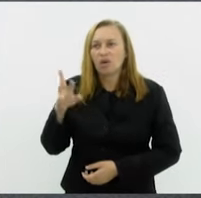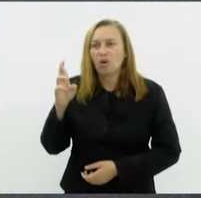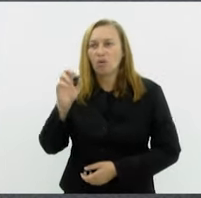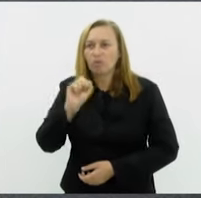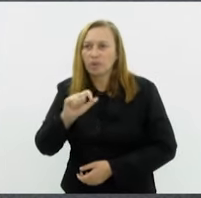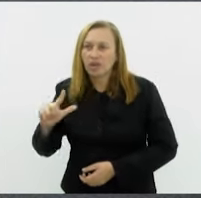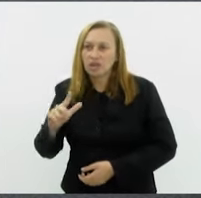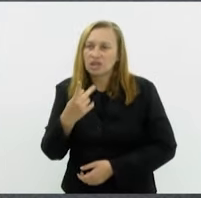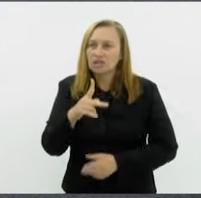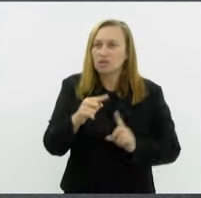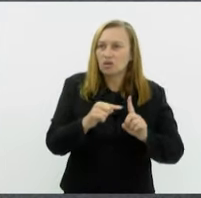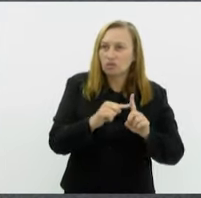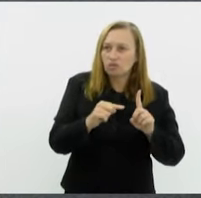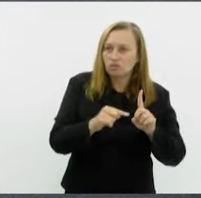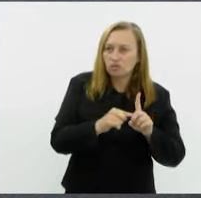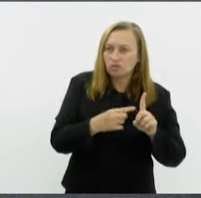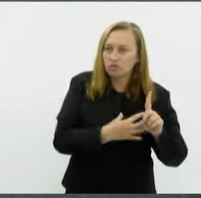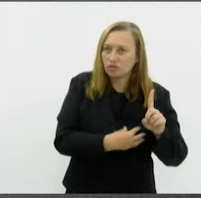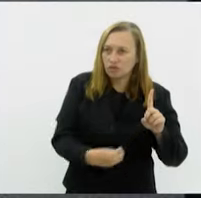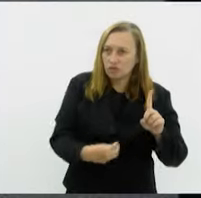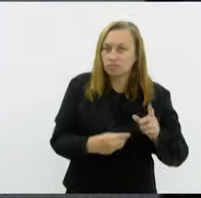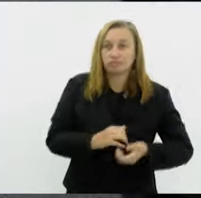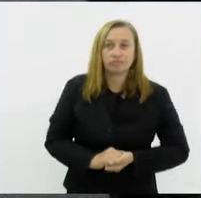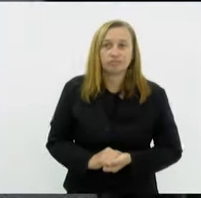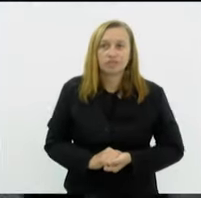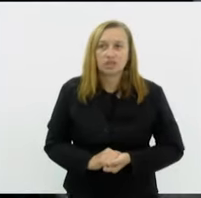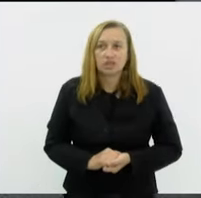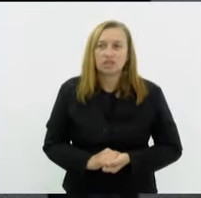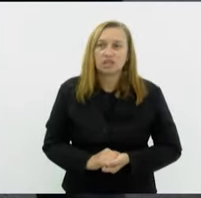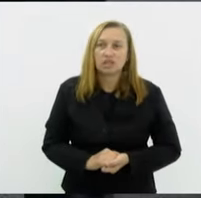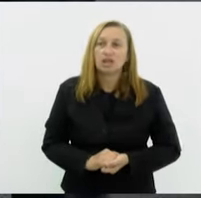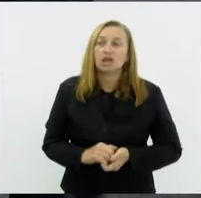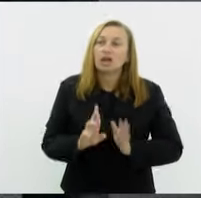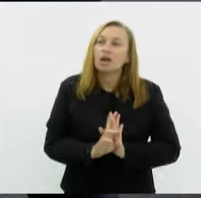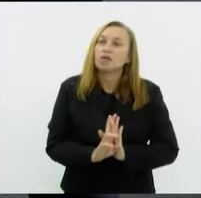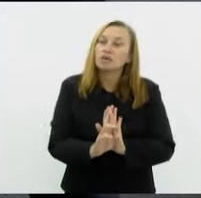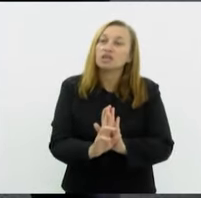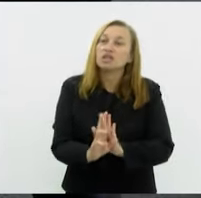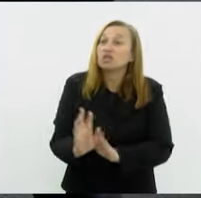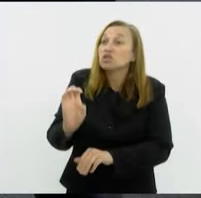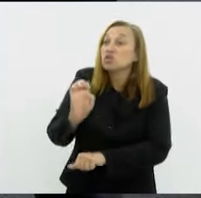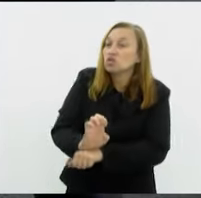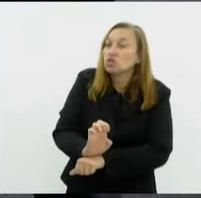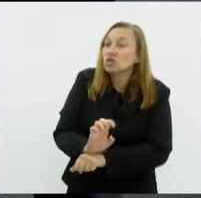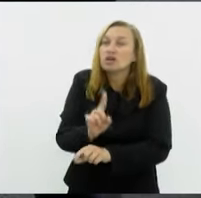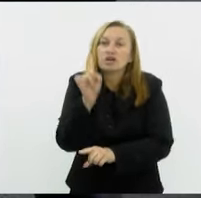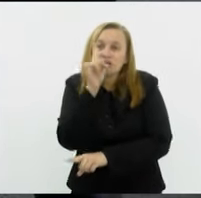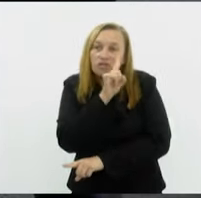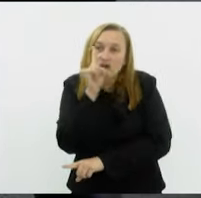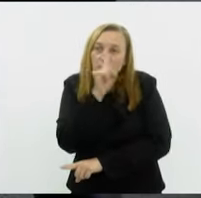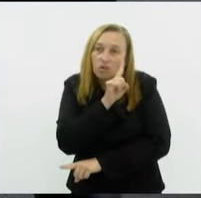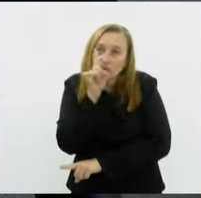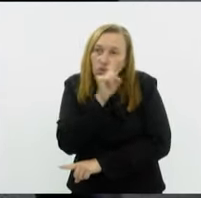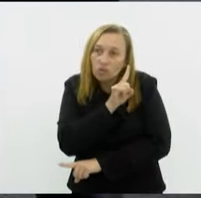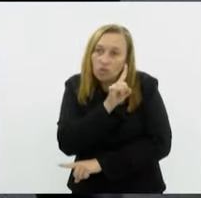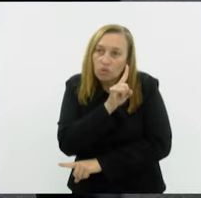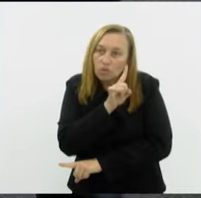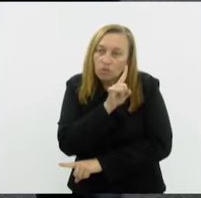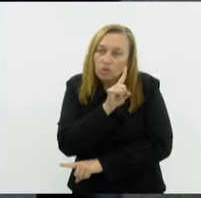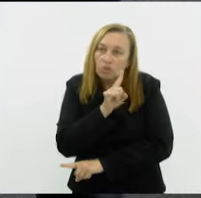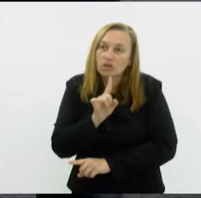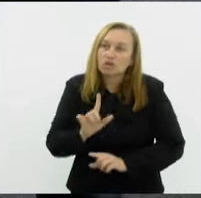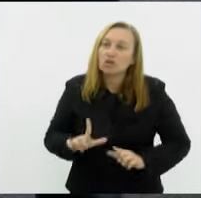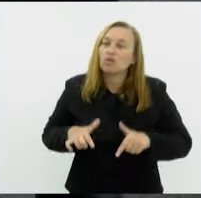útero é algo menor. Não é algo menor. Isso representa que o Estado falhou em garantir